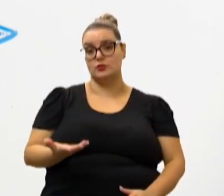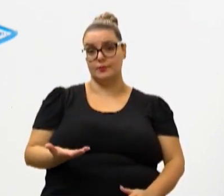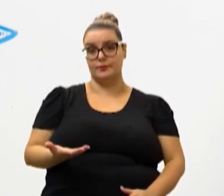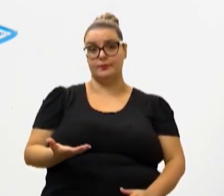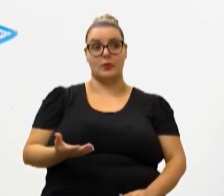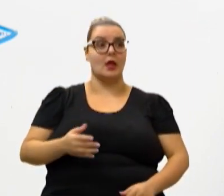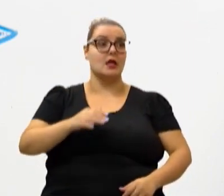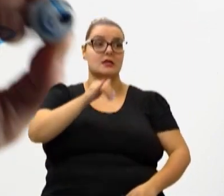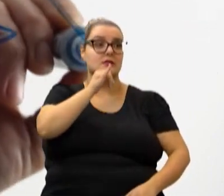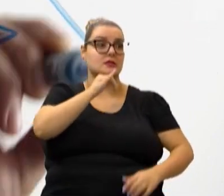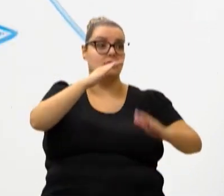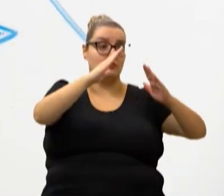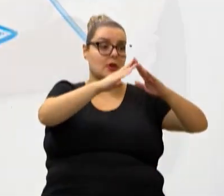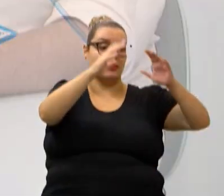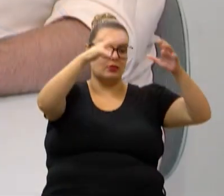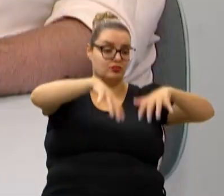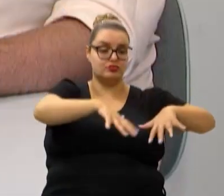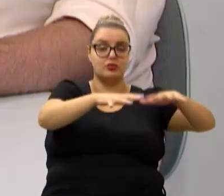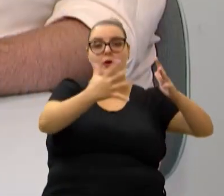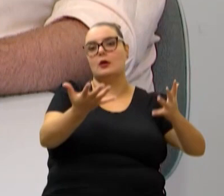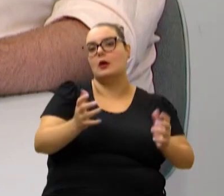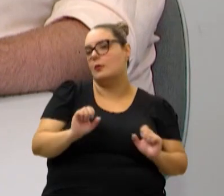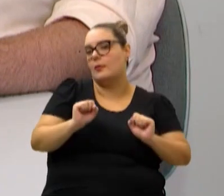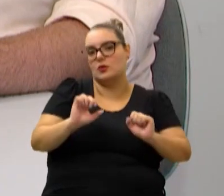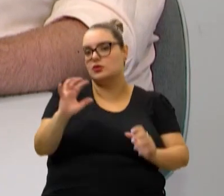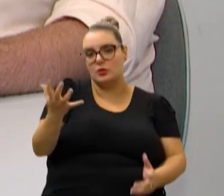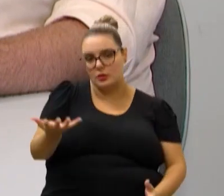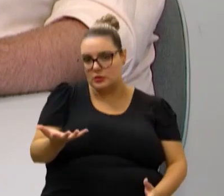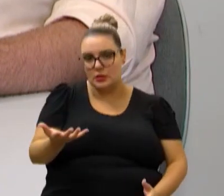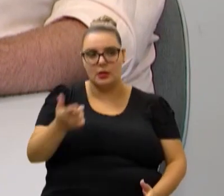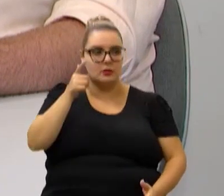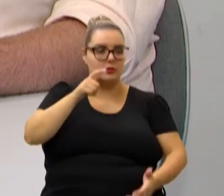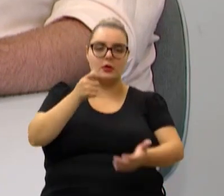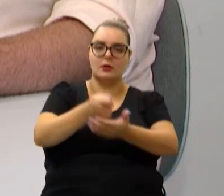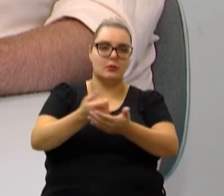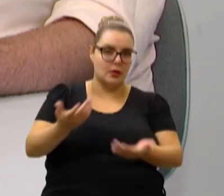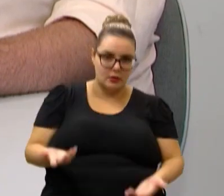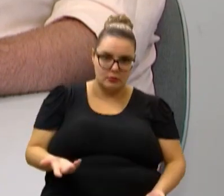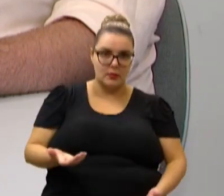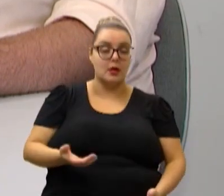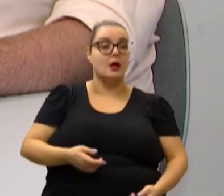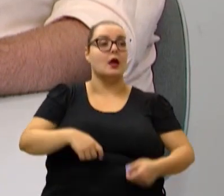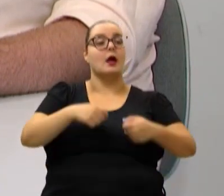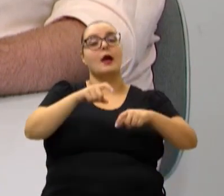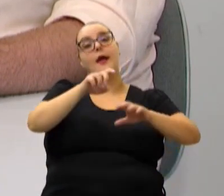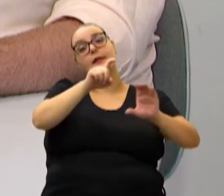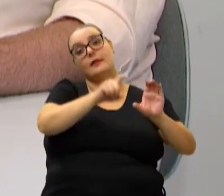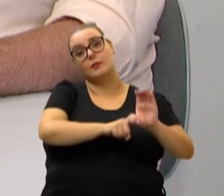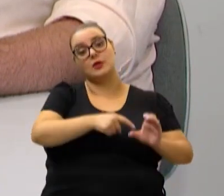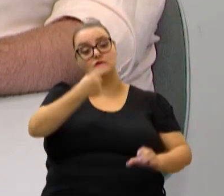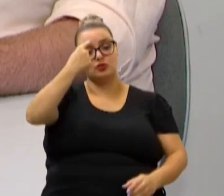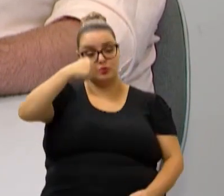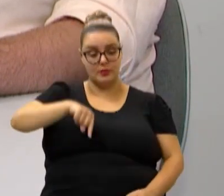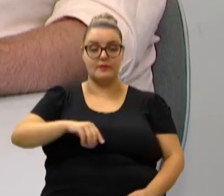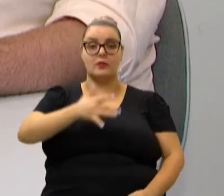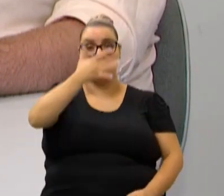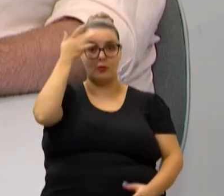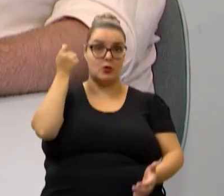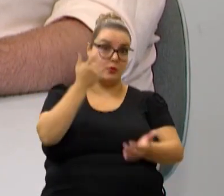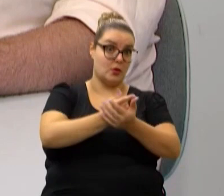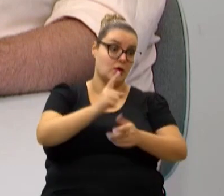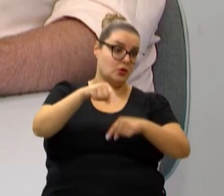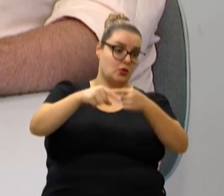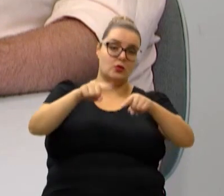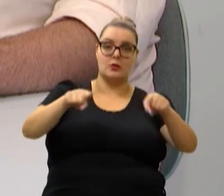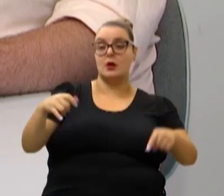score é isso. A partir do histórico da pessoa enquanto pagador, a partir do perfil enquanto consumidor e a partir